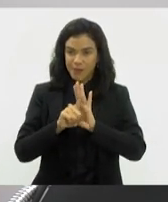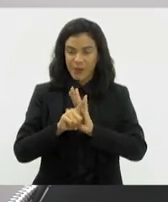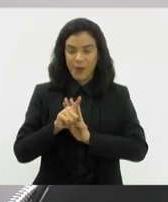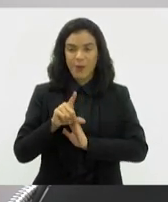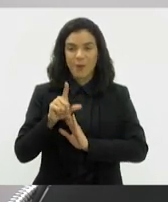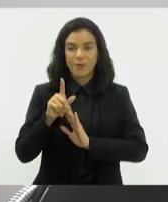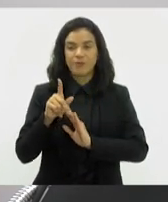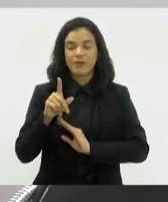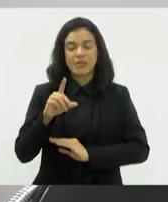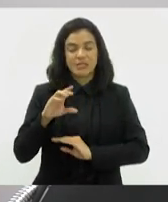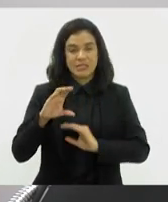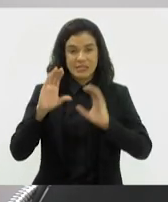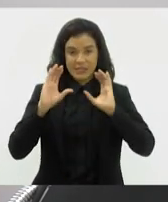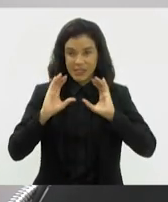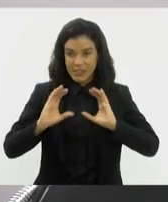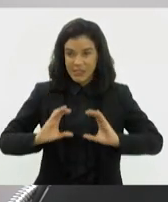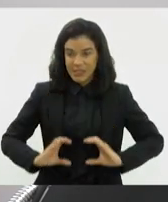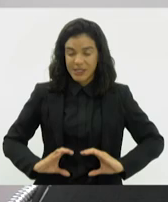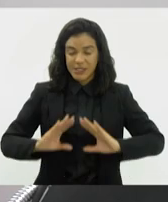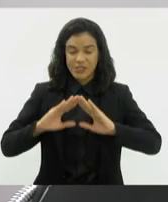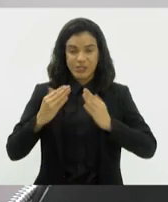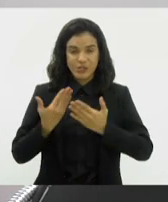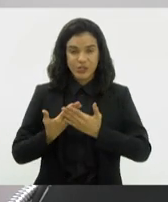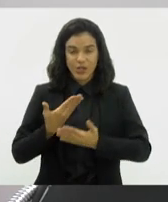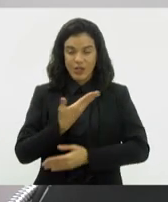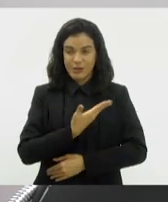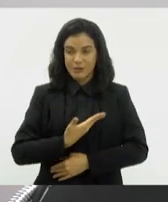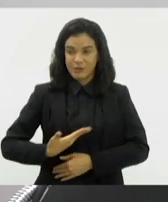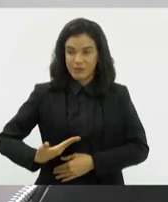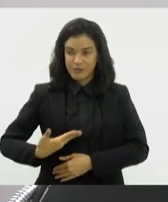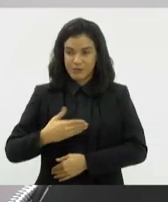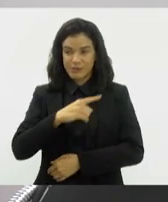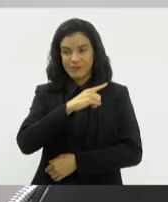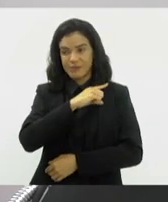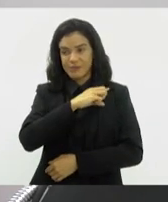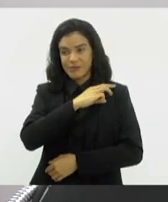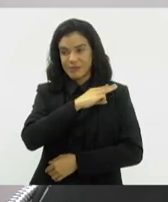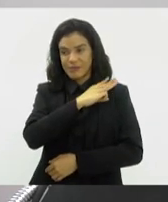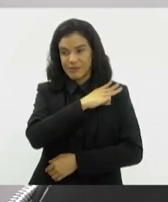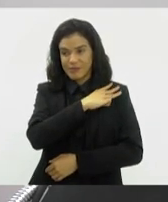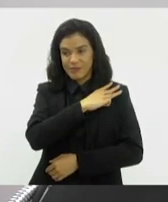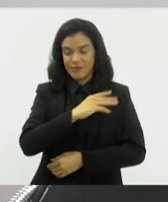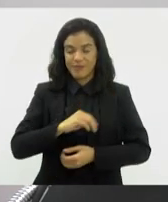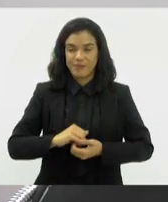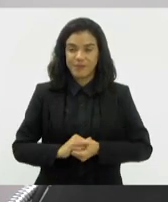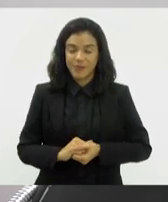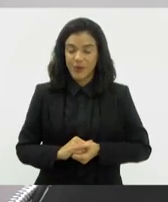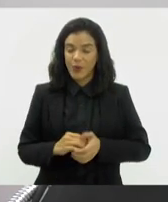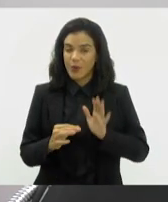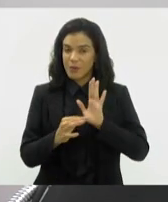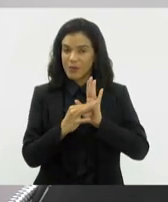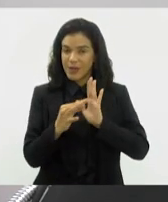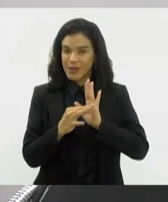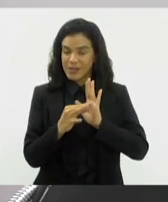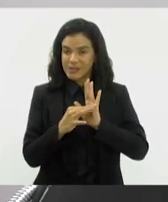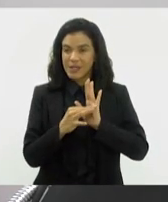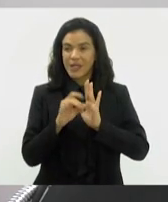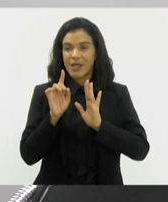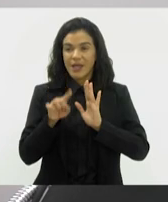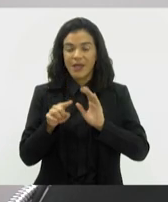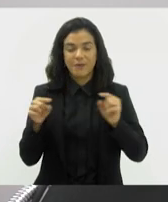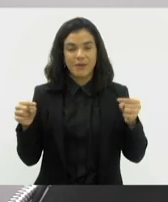Cidadania nas escolas de rede pública de ensino médio do Estado do Rio de Janeiro. O parecer é pela